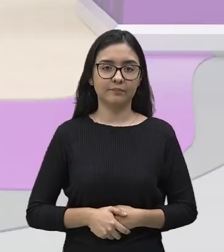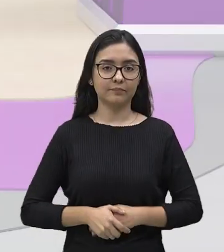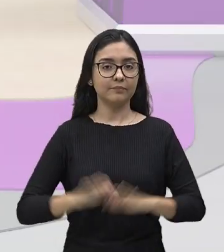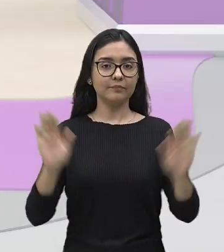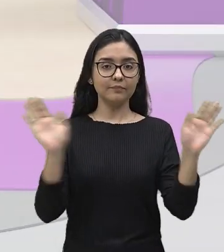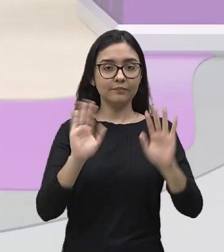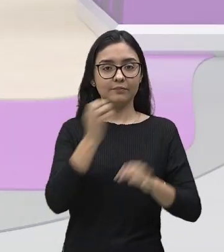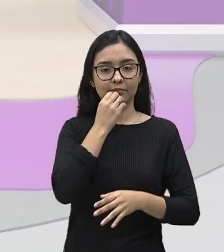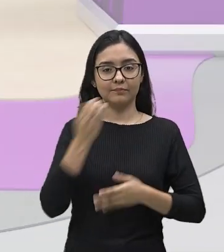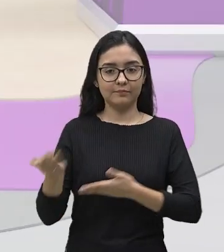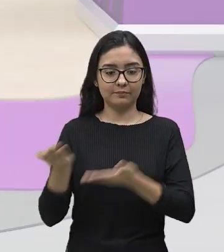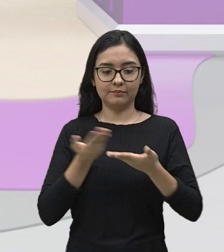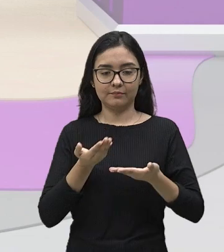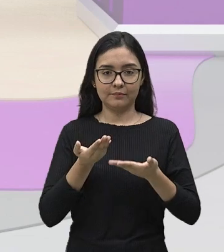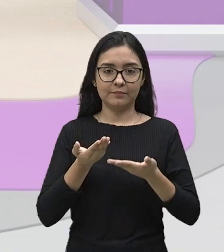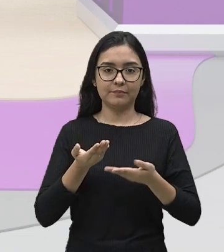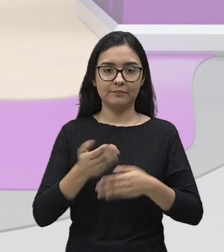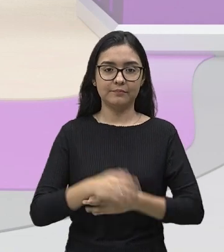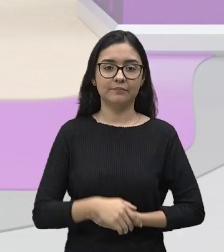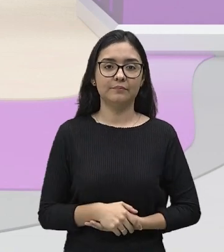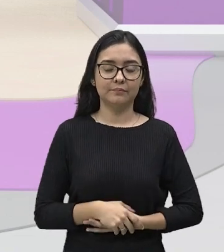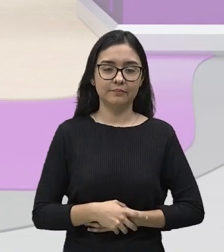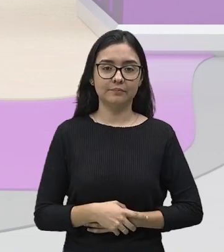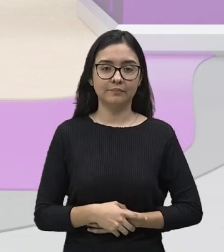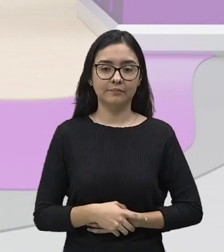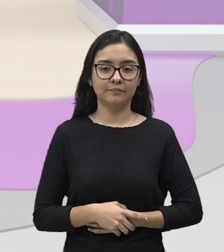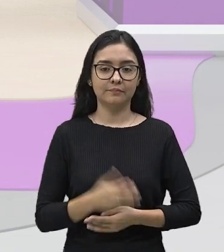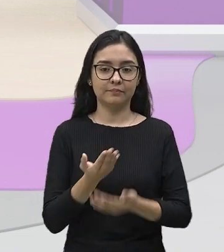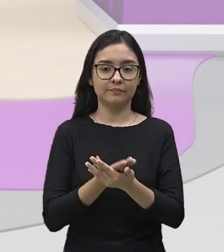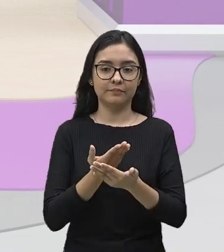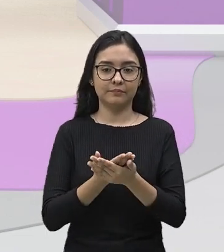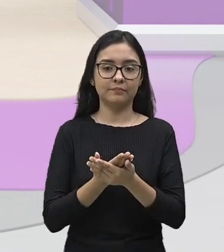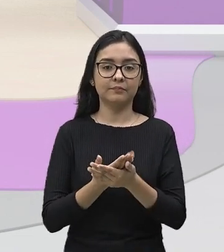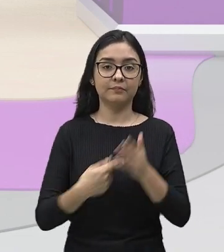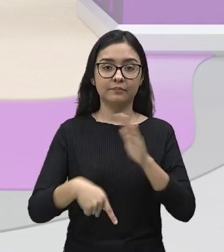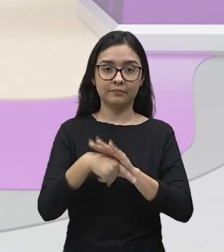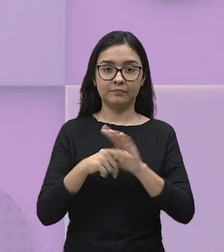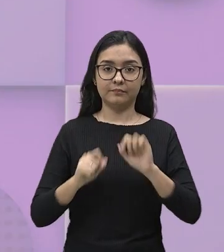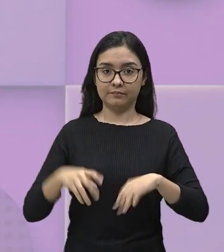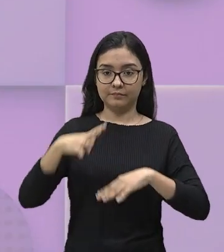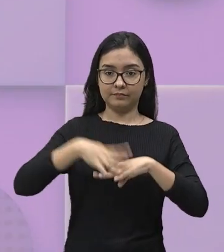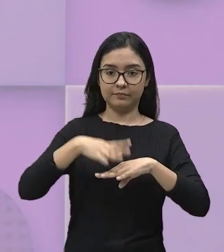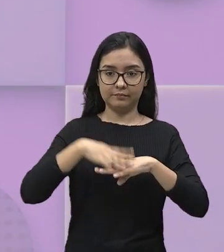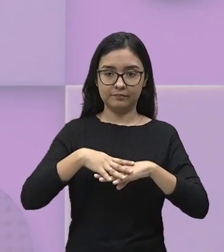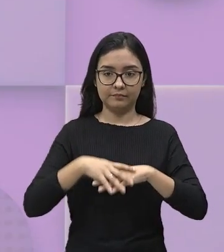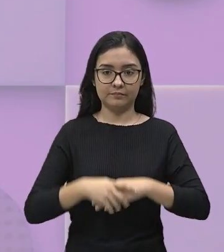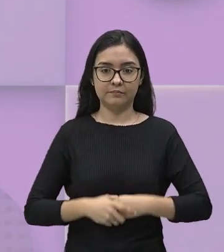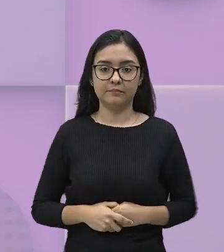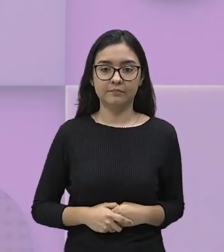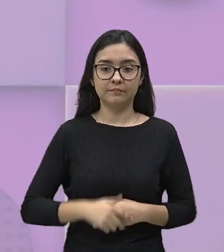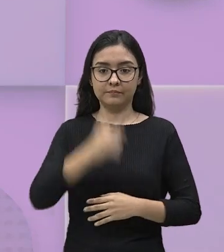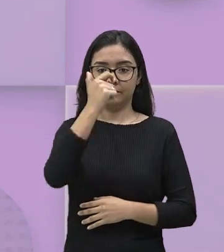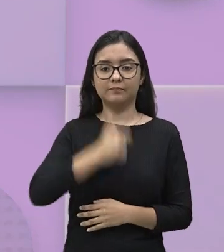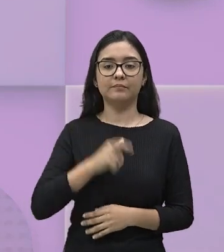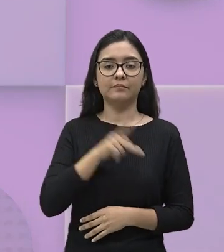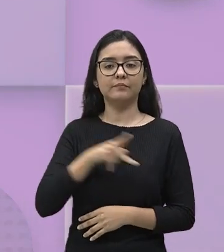Olá, seja bem-vinda, seja bem-vindo a mais uma aula de matemática aqui comigo. Eu sou o